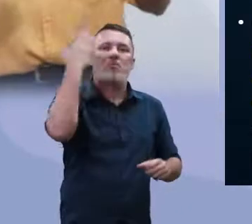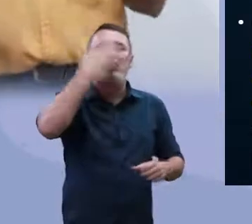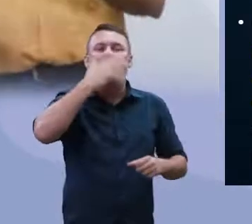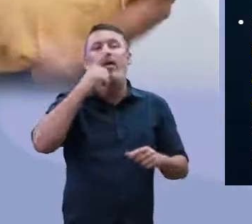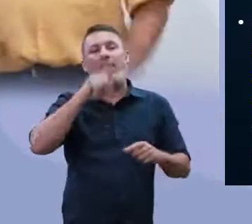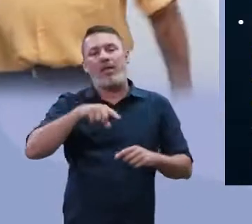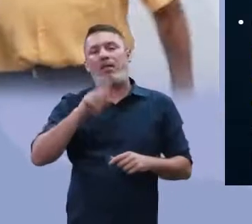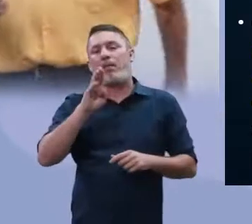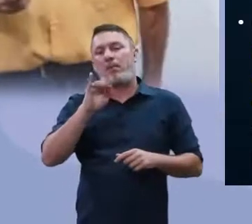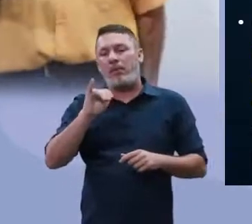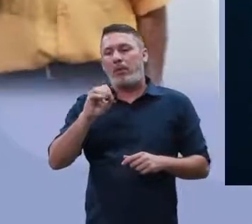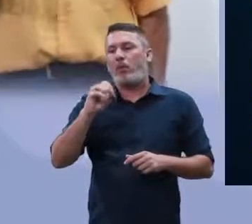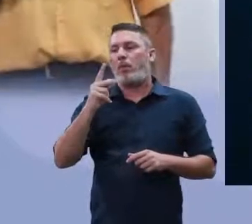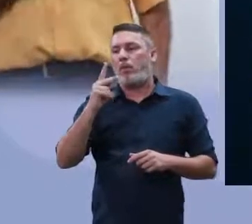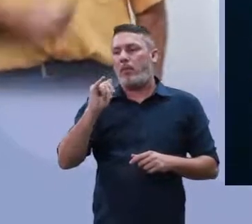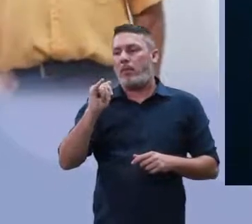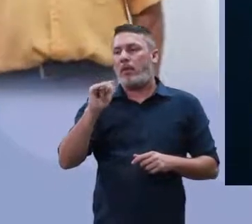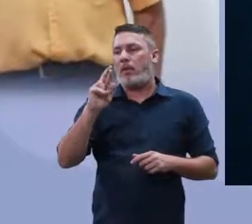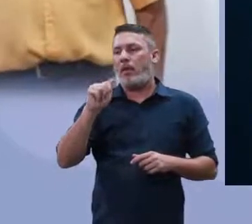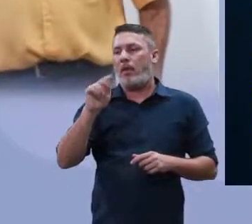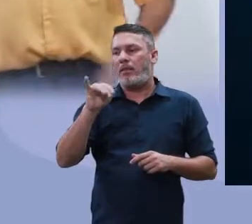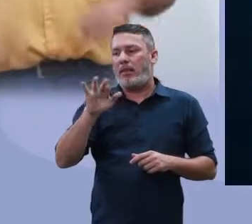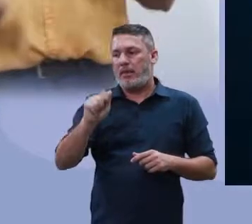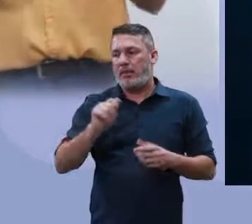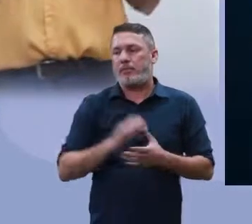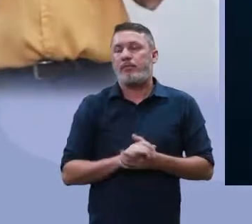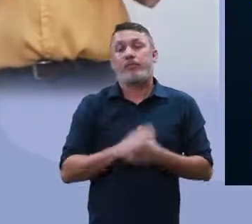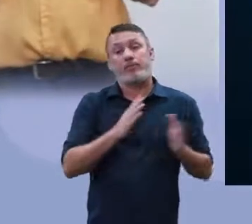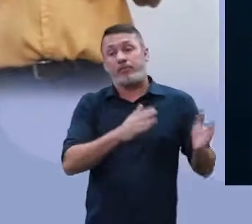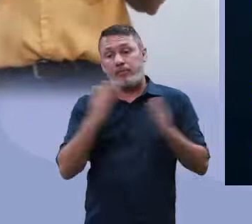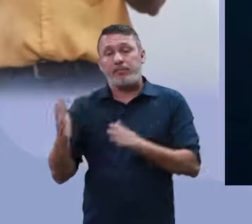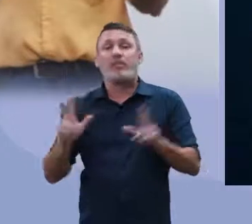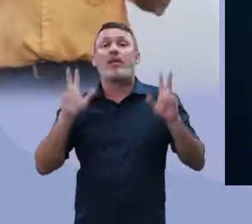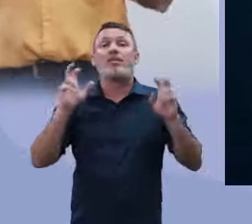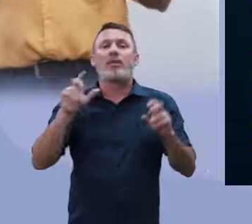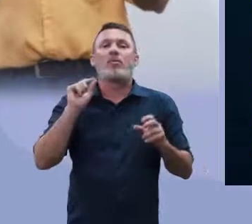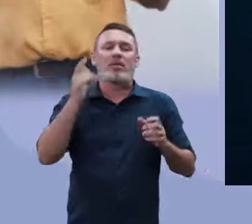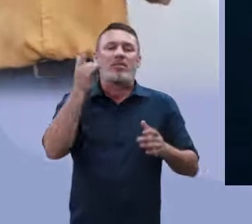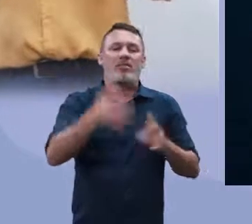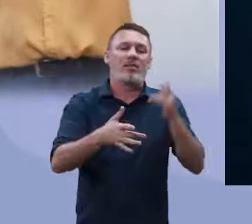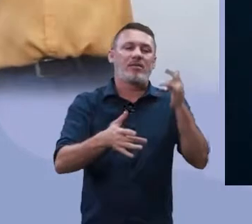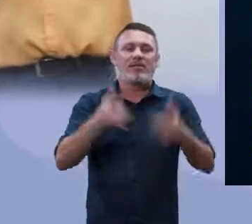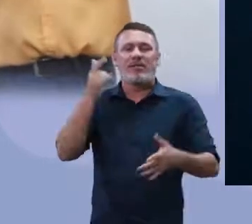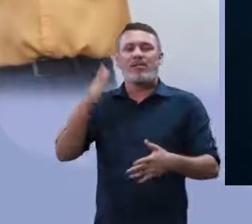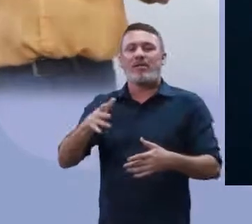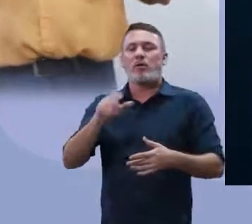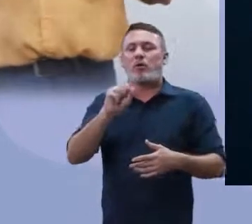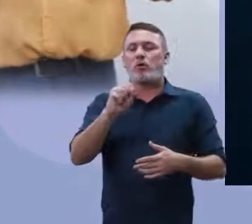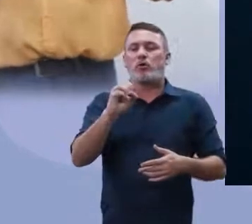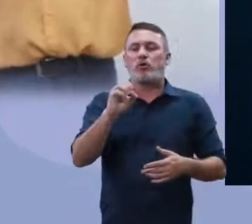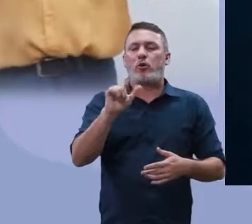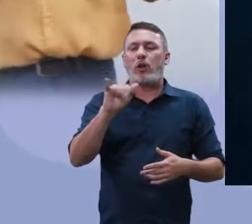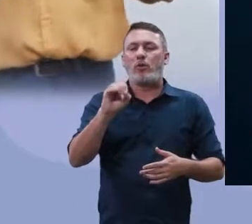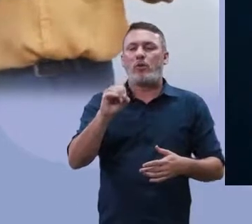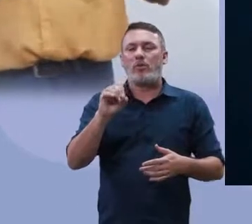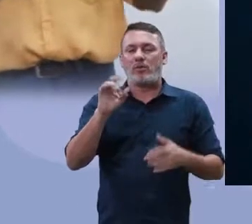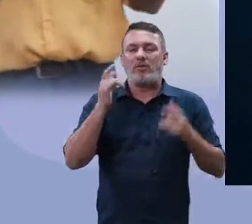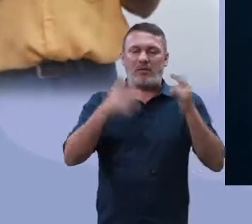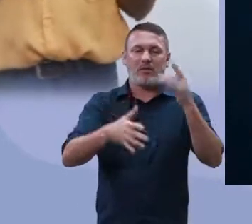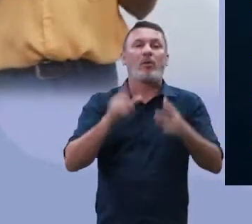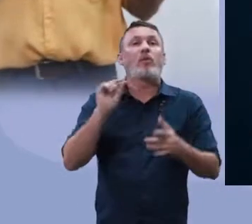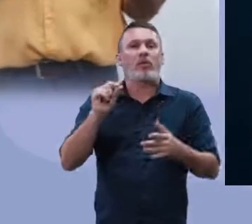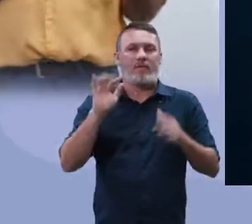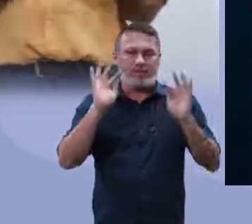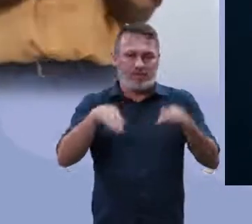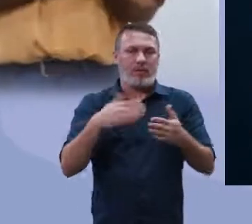fruto da biopirataria. Beleza? E aí, né, sobre a questão dos resíduos sólidos, nós temos, para poder finalizar a nossa aula, a questão